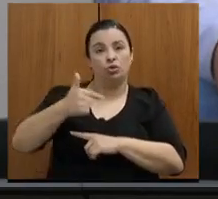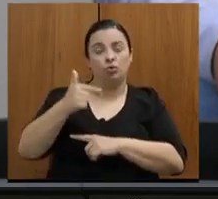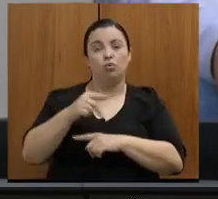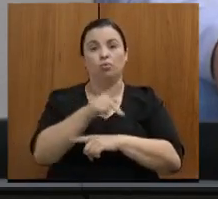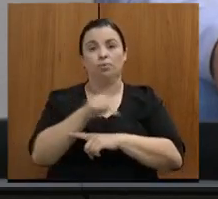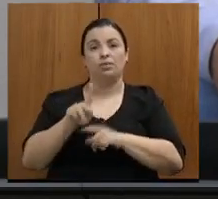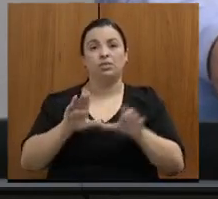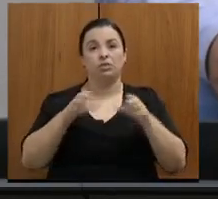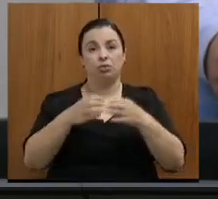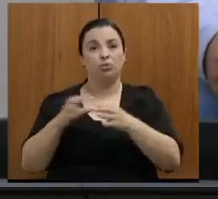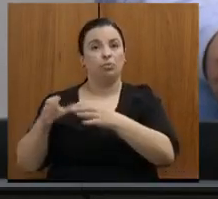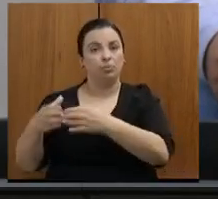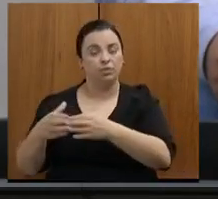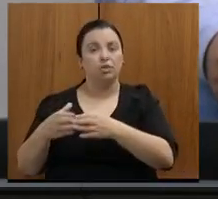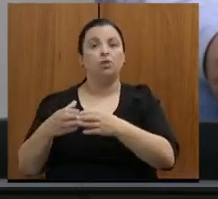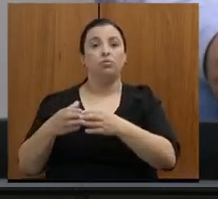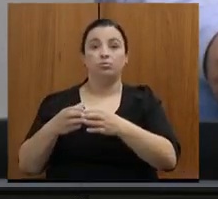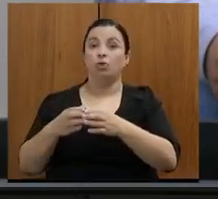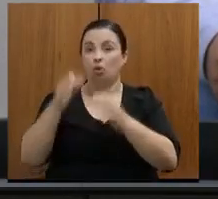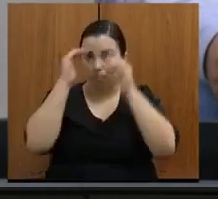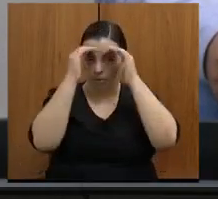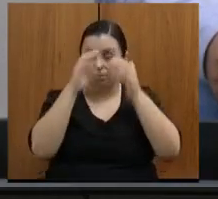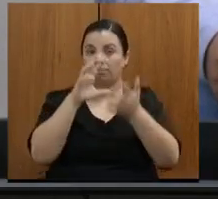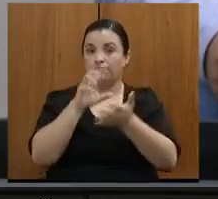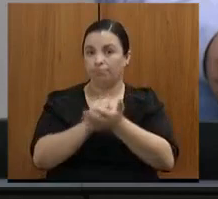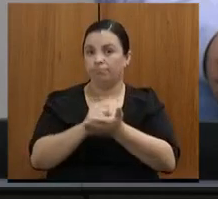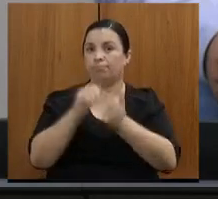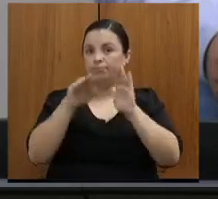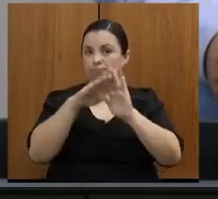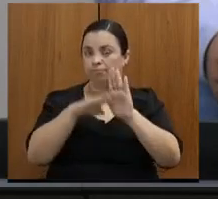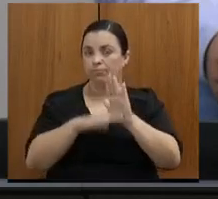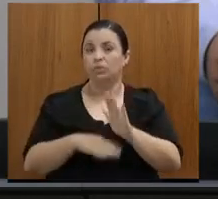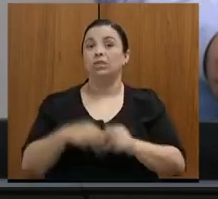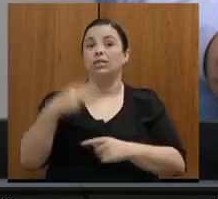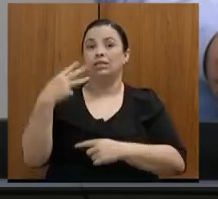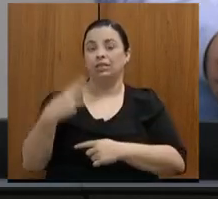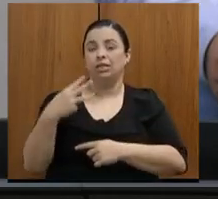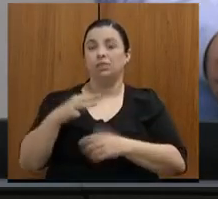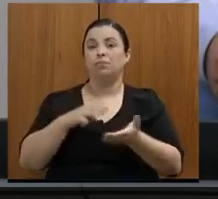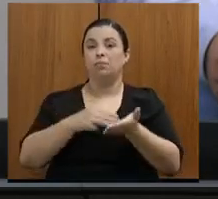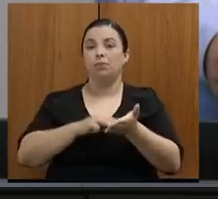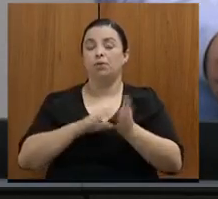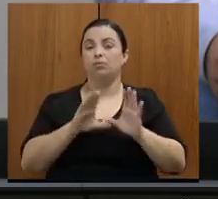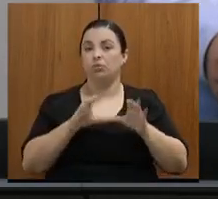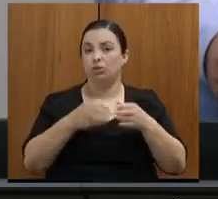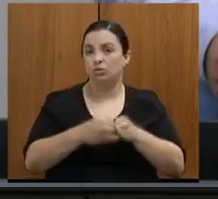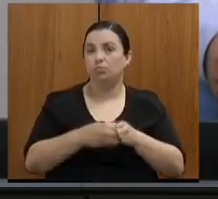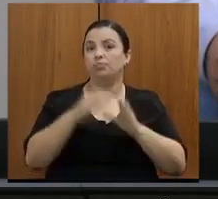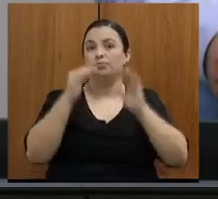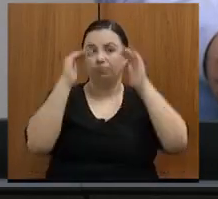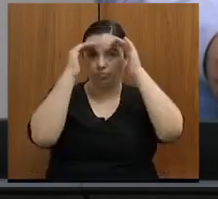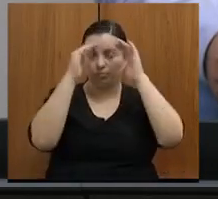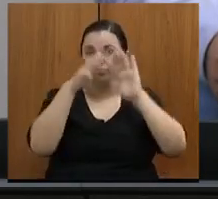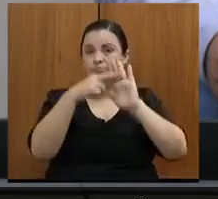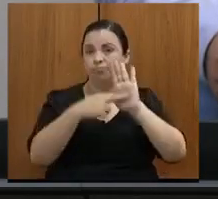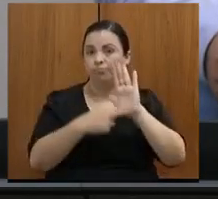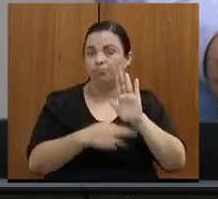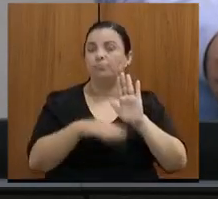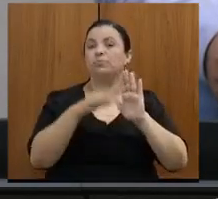comissões participantes por ordem de inscrição. Três, membros das comissões participantes por ordem de inscrição.